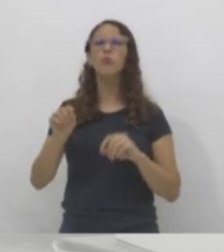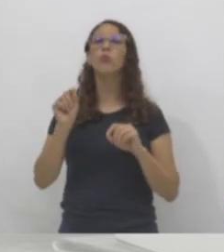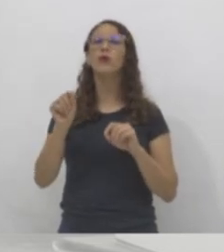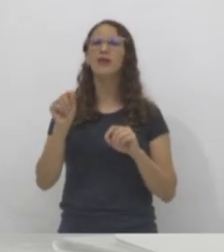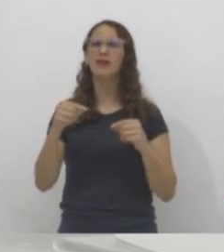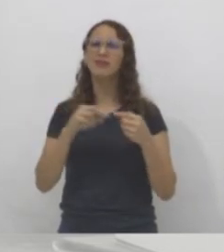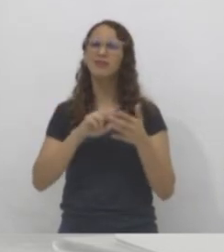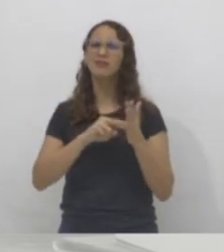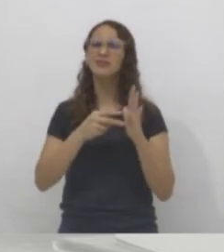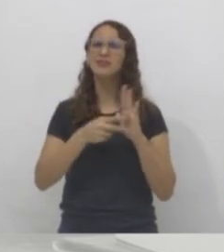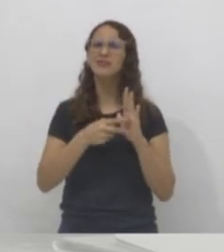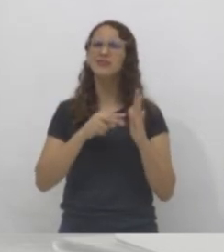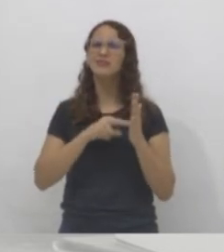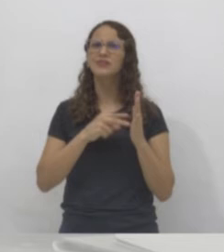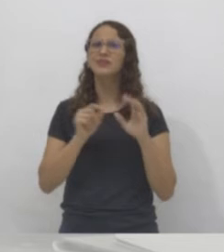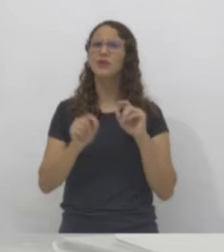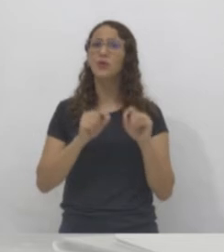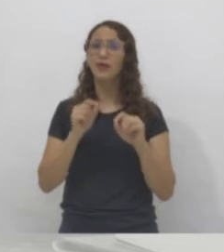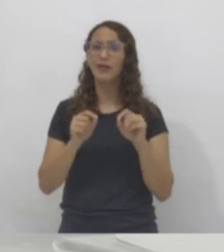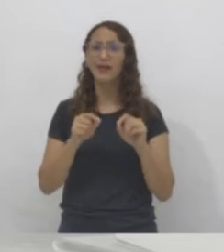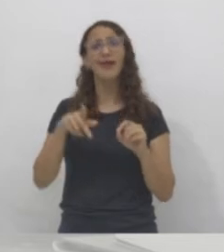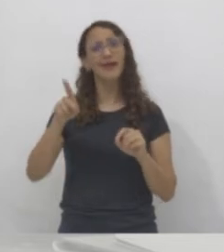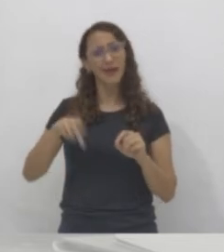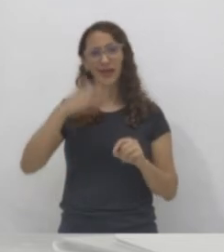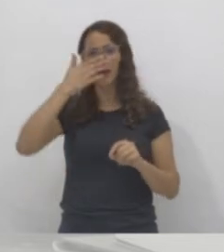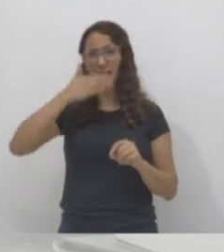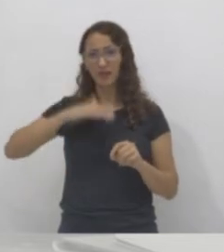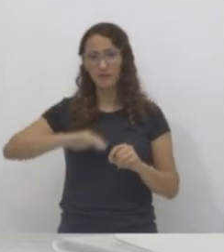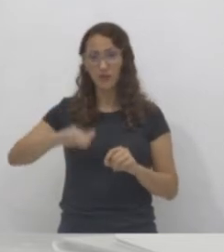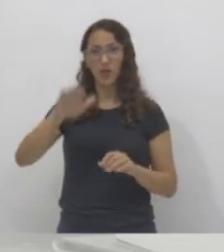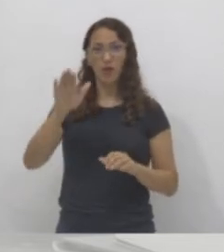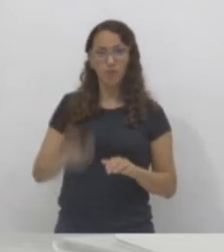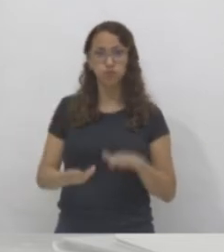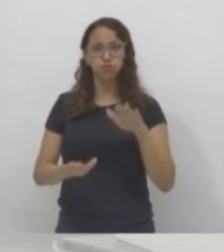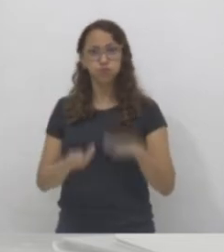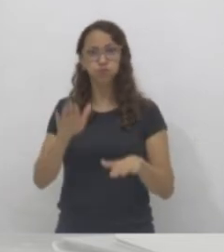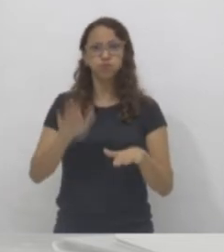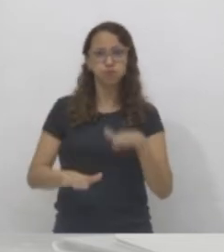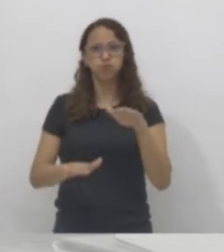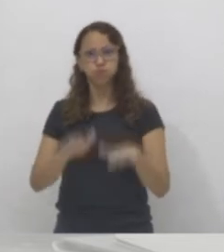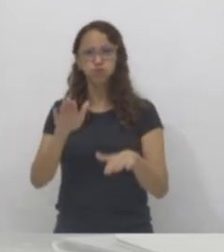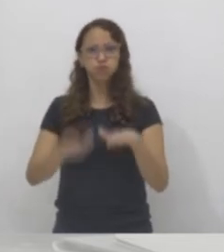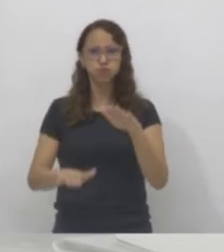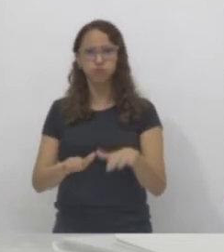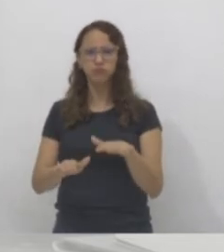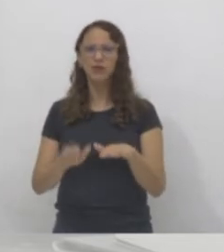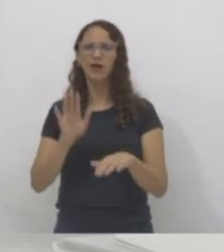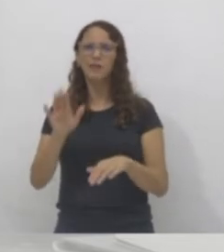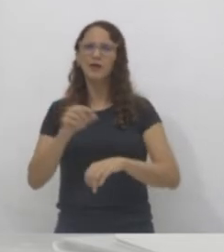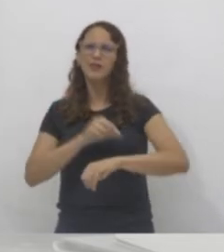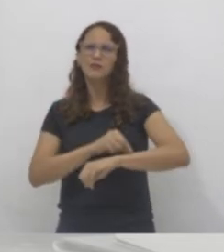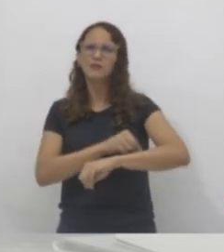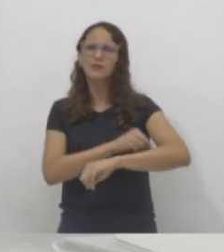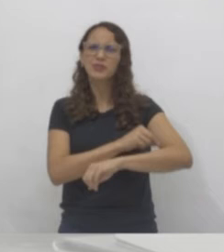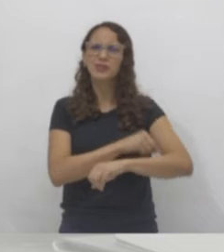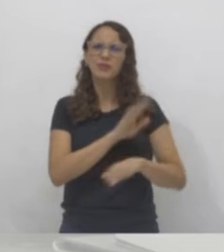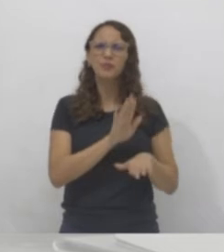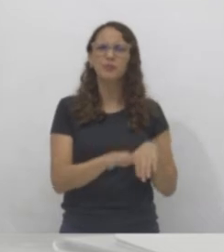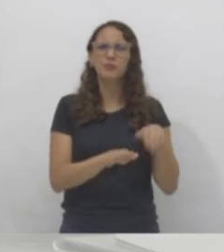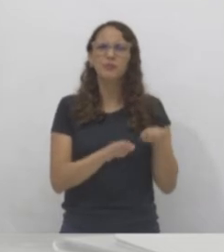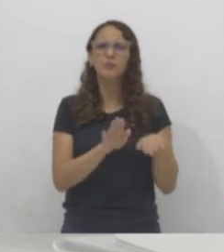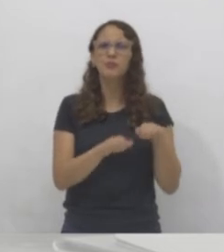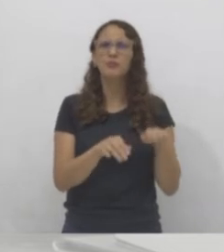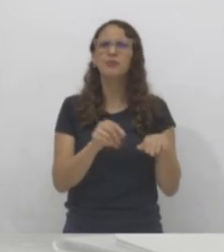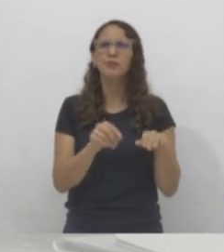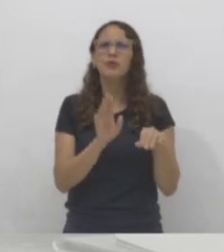Percebeu? São os passos do elefante, tá certo? E os passos da formiguinha, como é que tá descrito na piada? Pim, pim,